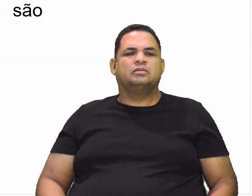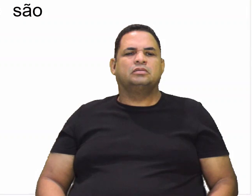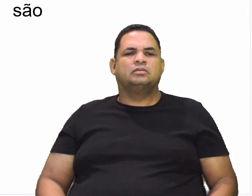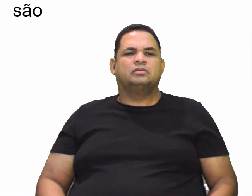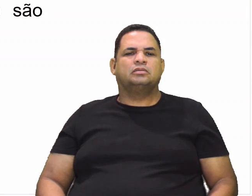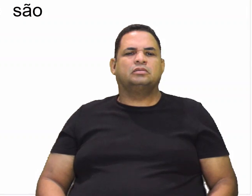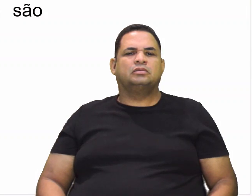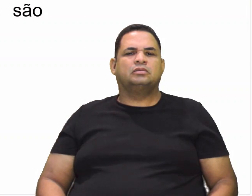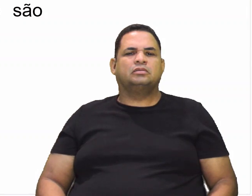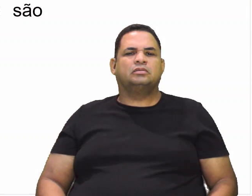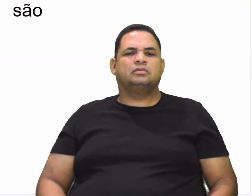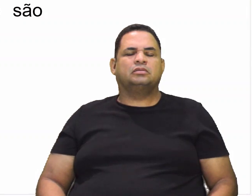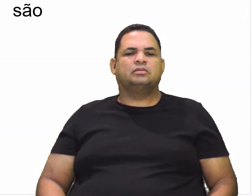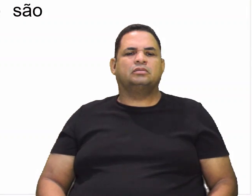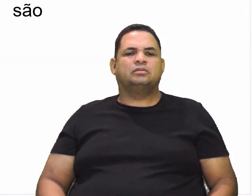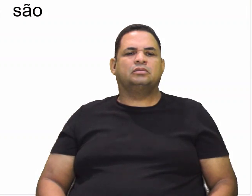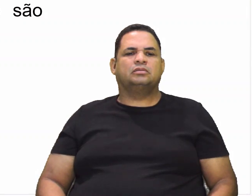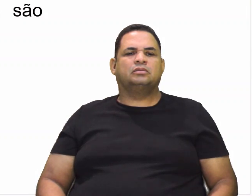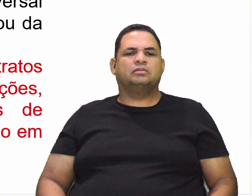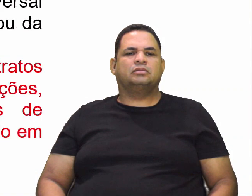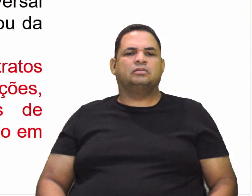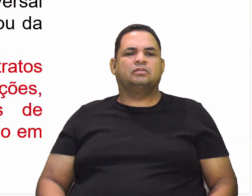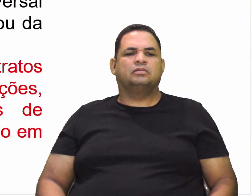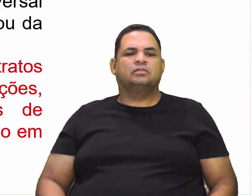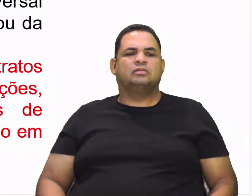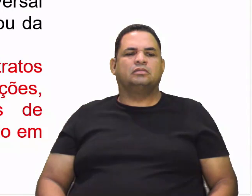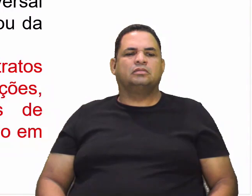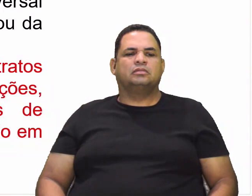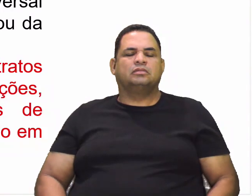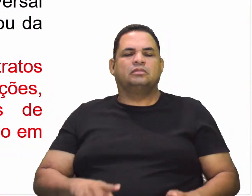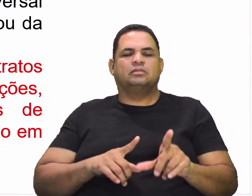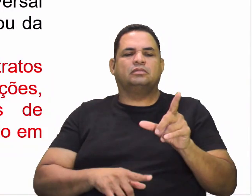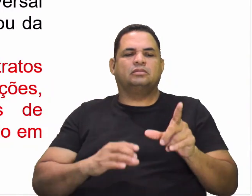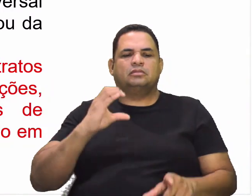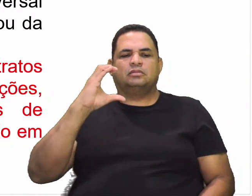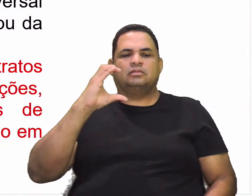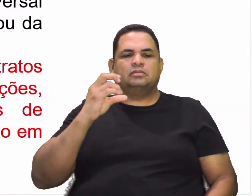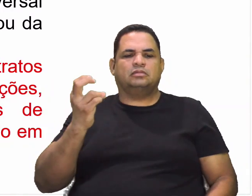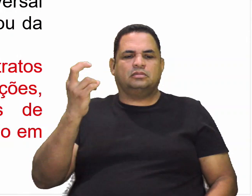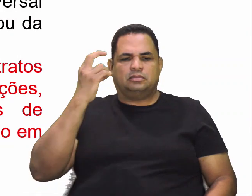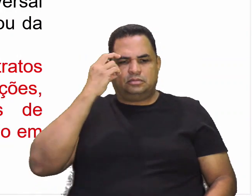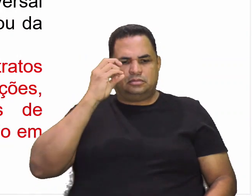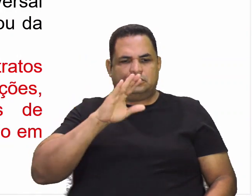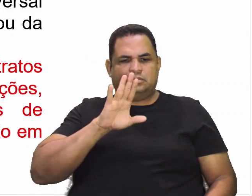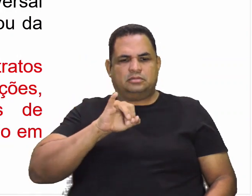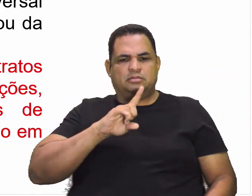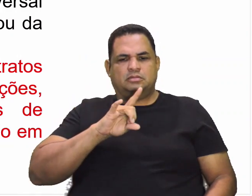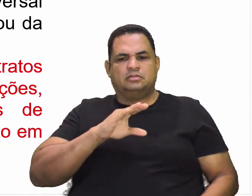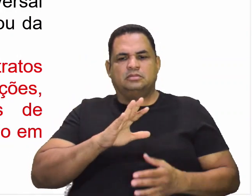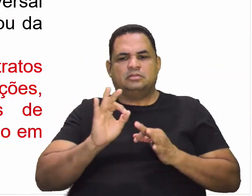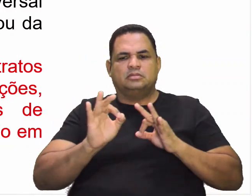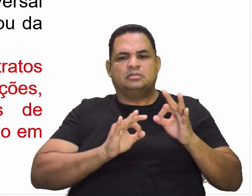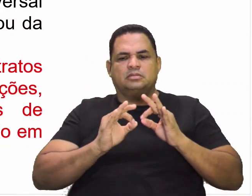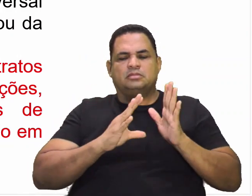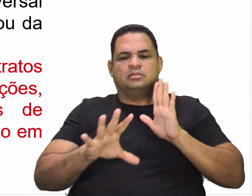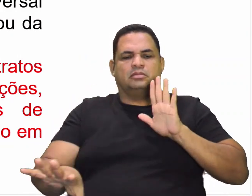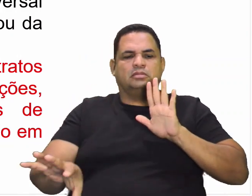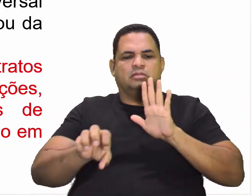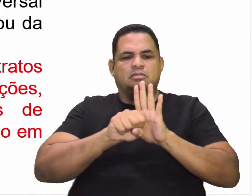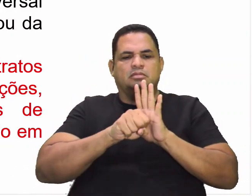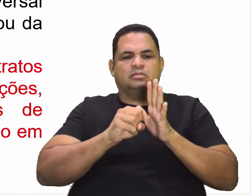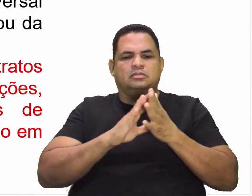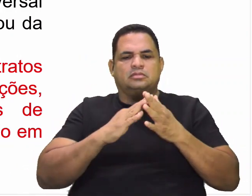justamente a letra, cadê? A letra C. A cultura material é formada por elementos abstratos que